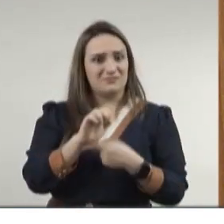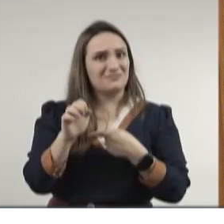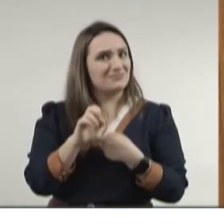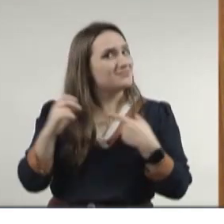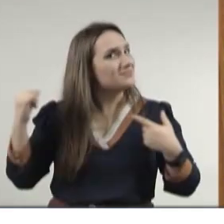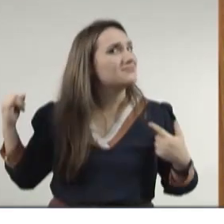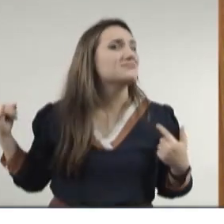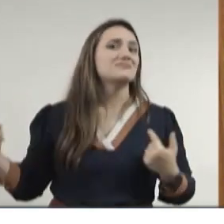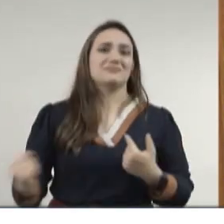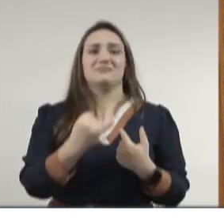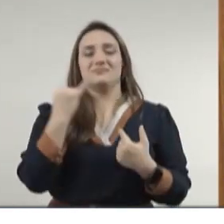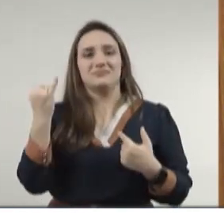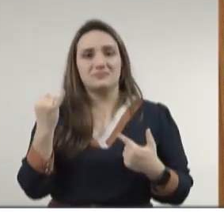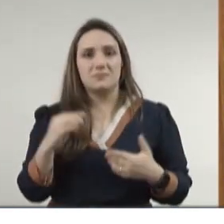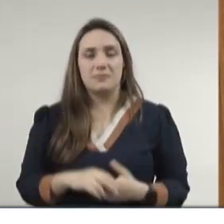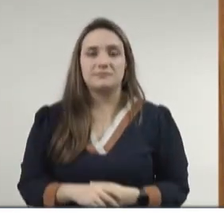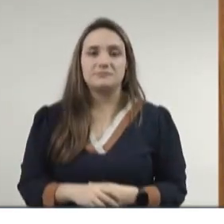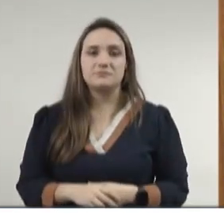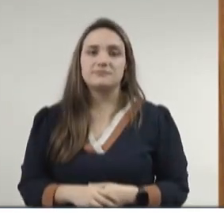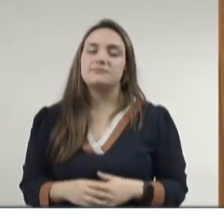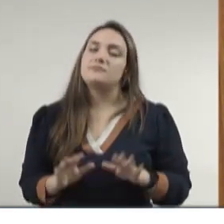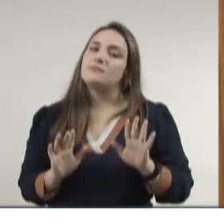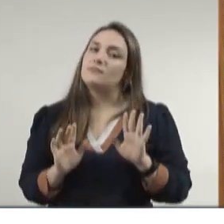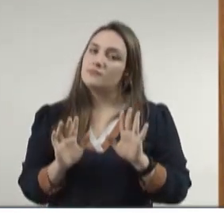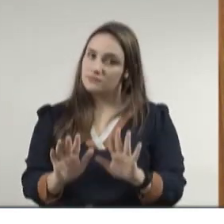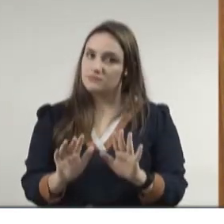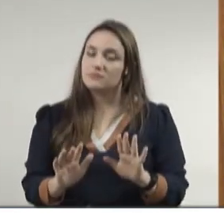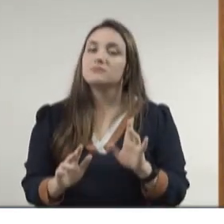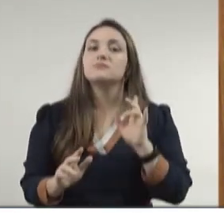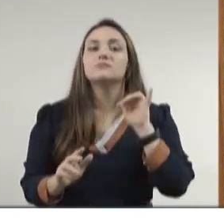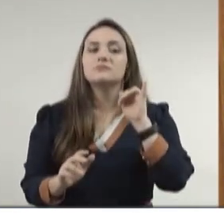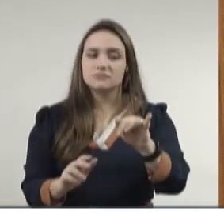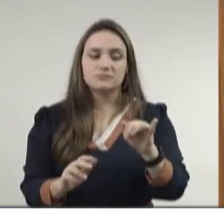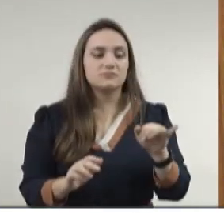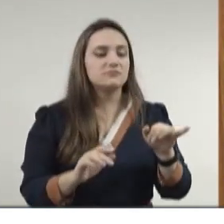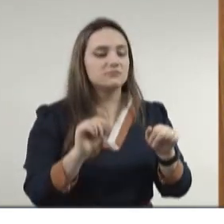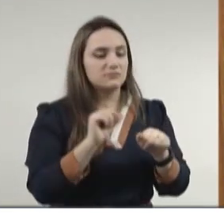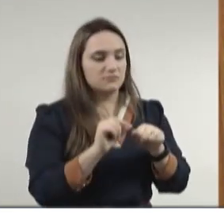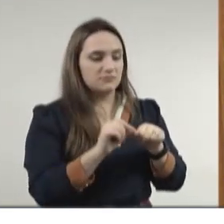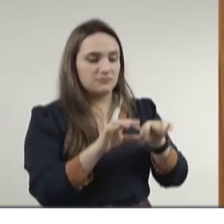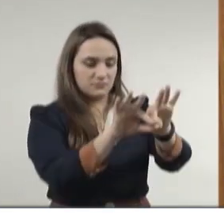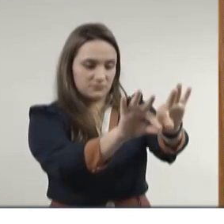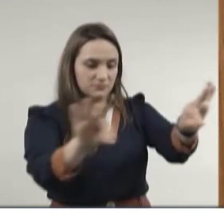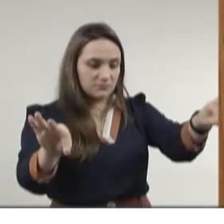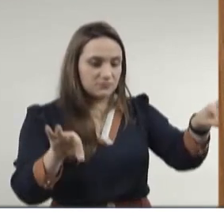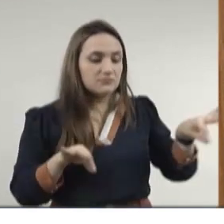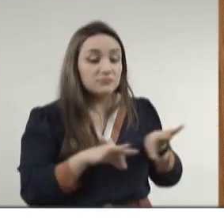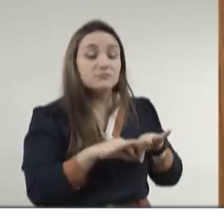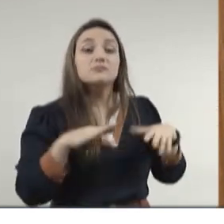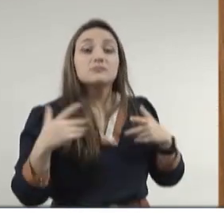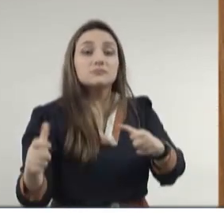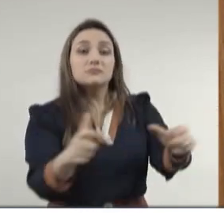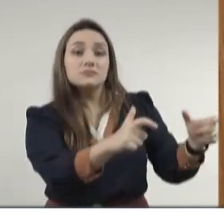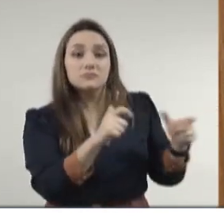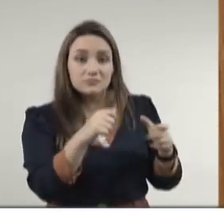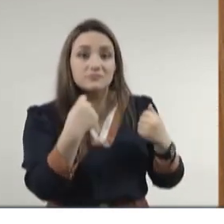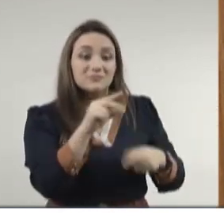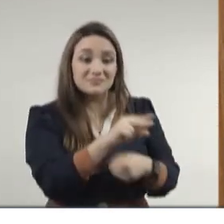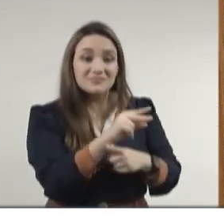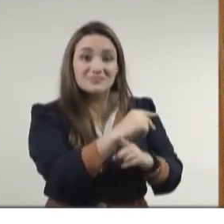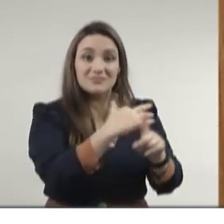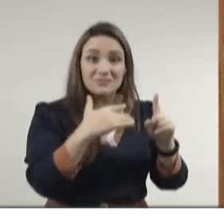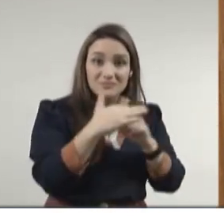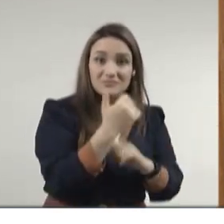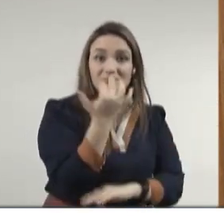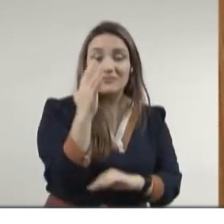nesse sentido. Ora, se o zoneamento ecológico econômico é fundamental